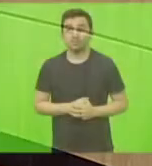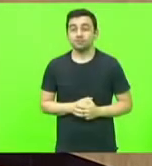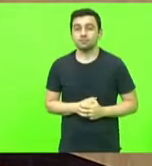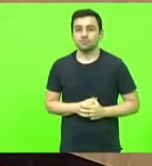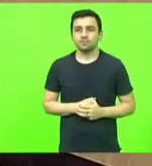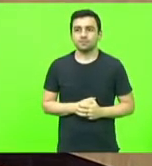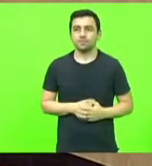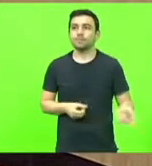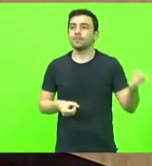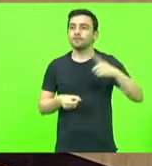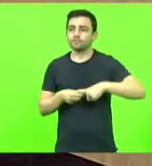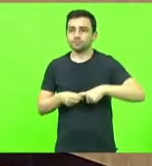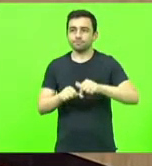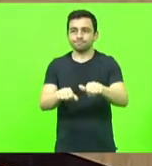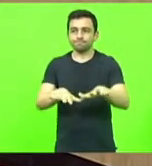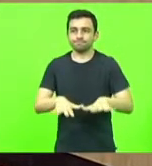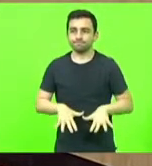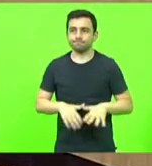Está reaberta a sessão.